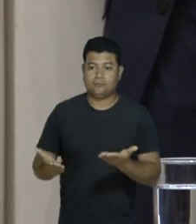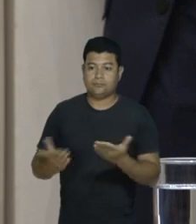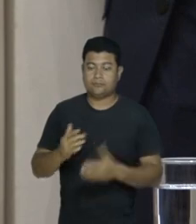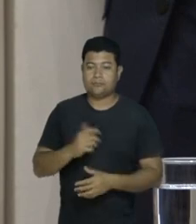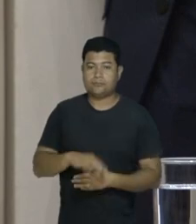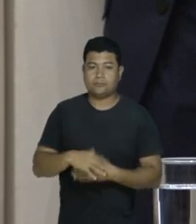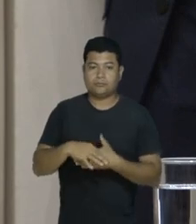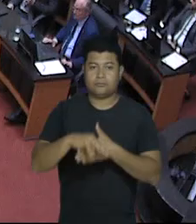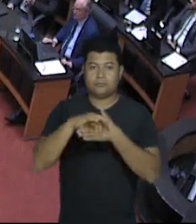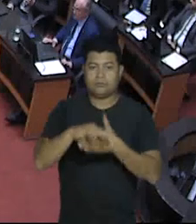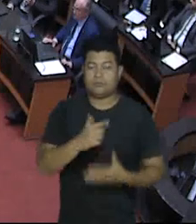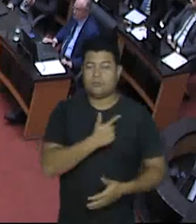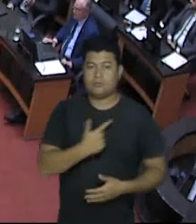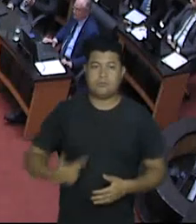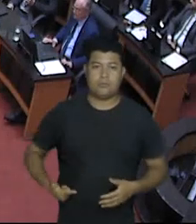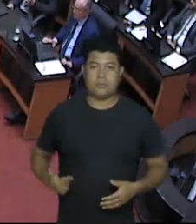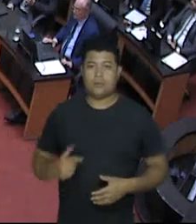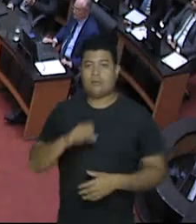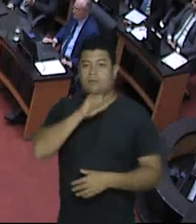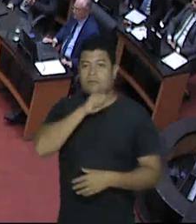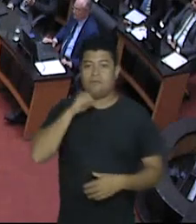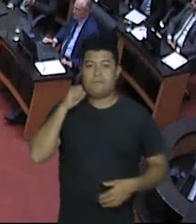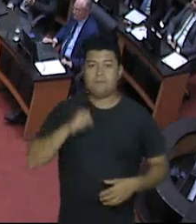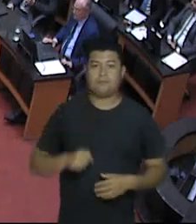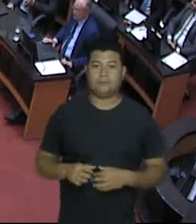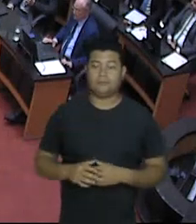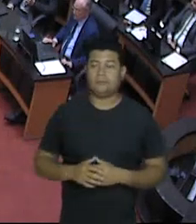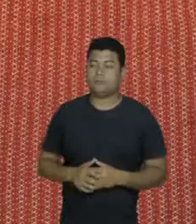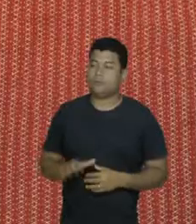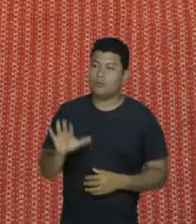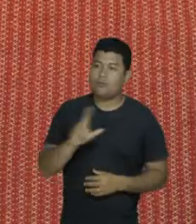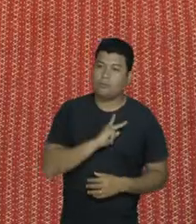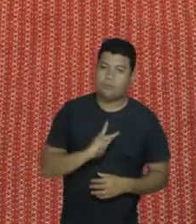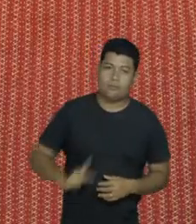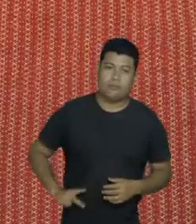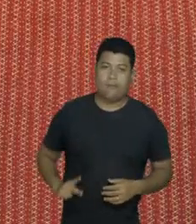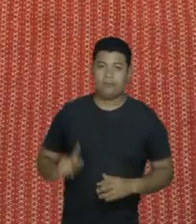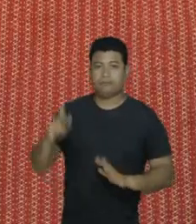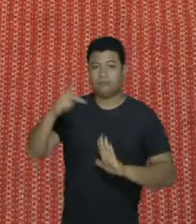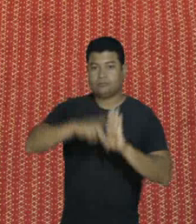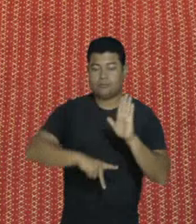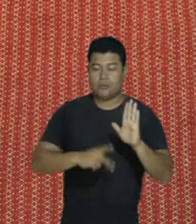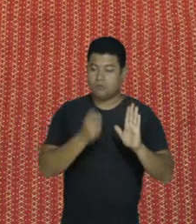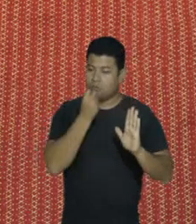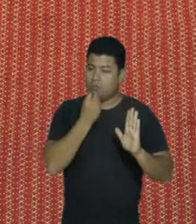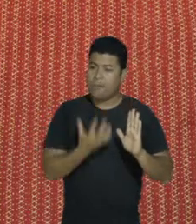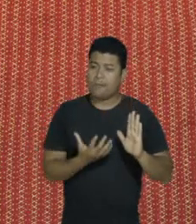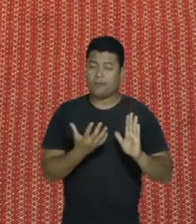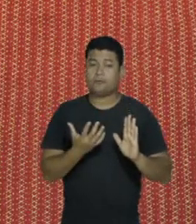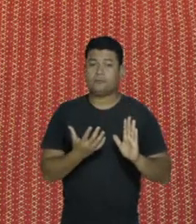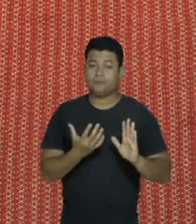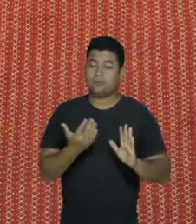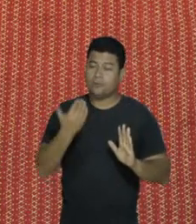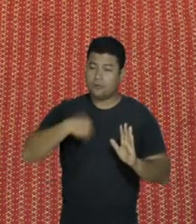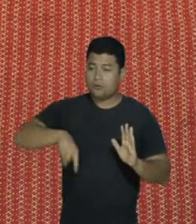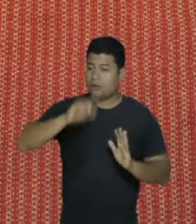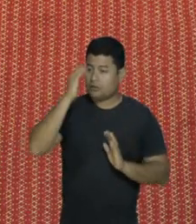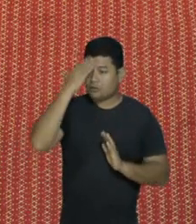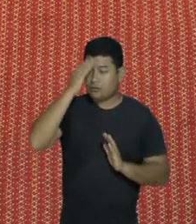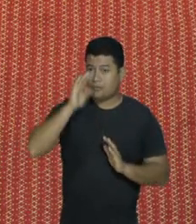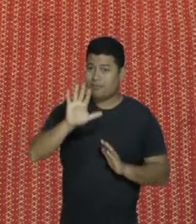deputado Massocco. Senhor presidente, novamente, o projeto ele é bem intencionado. É compreensível, porém é o